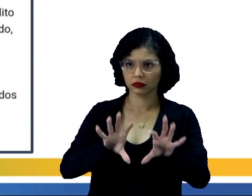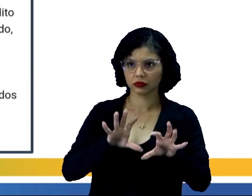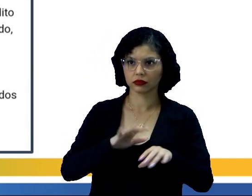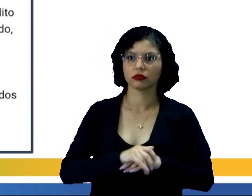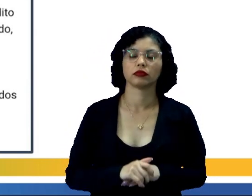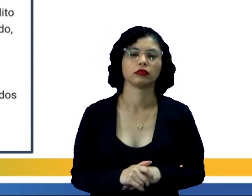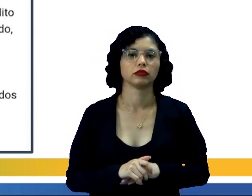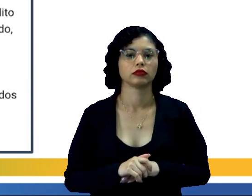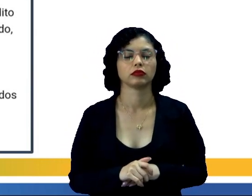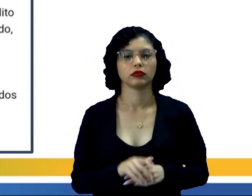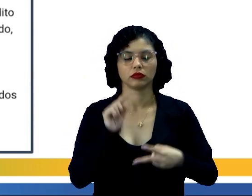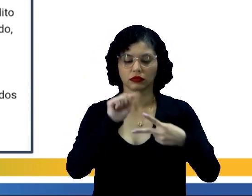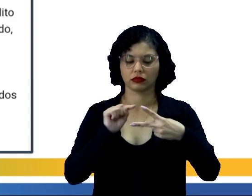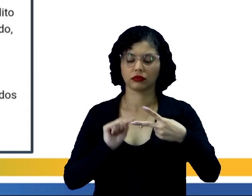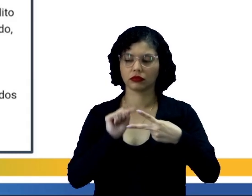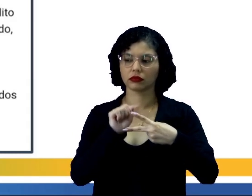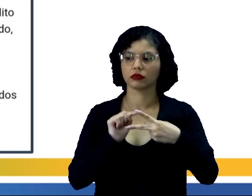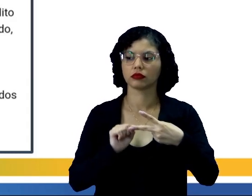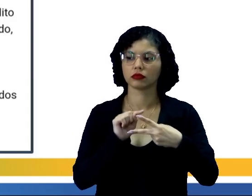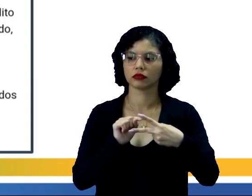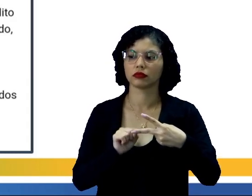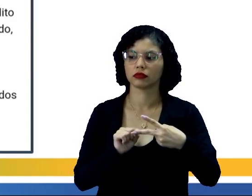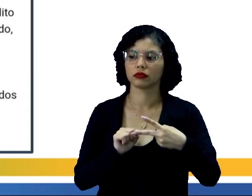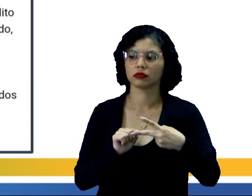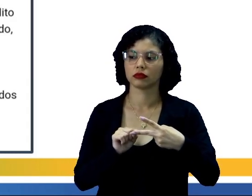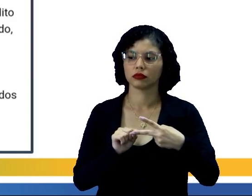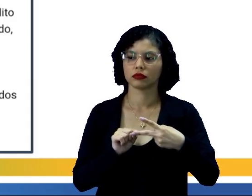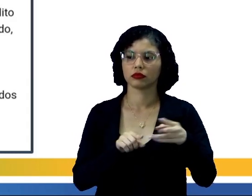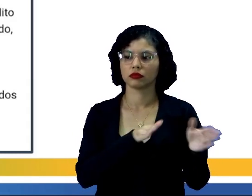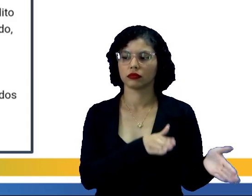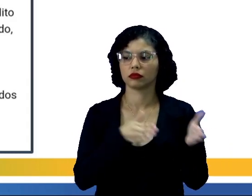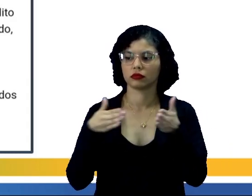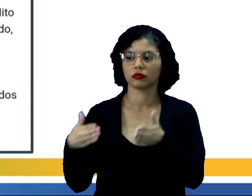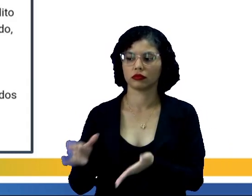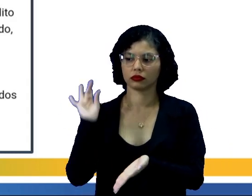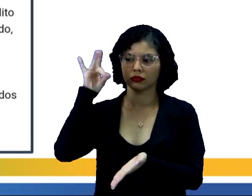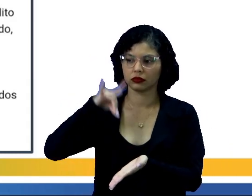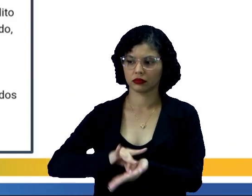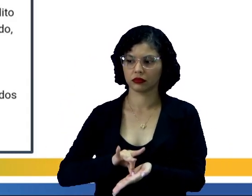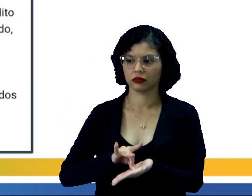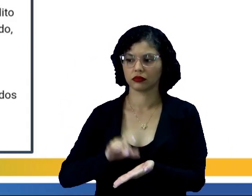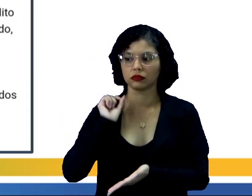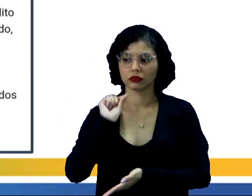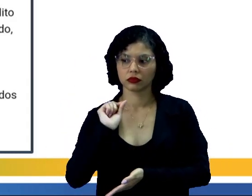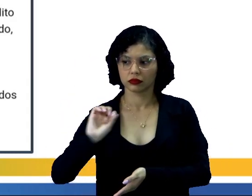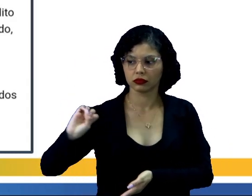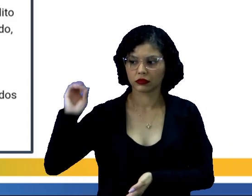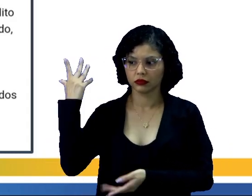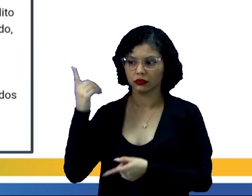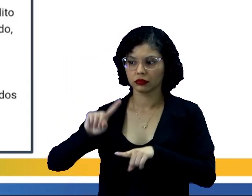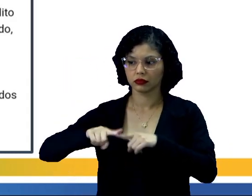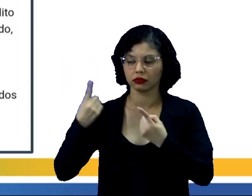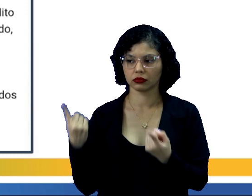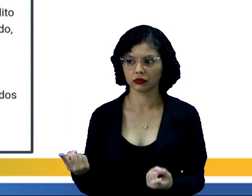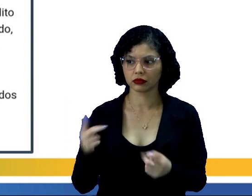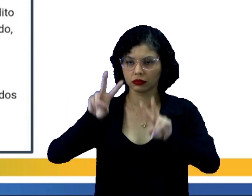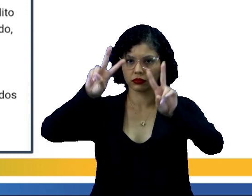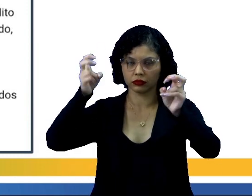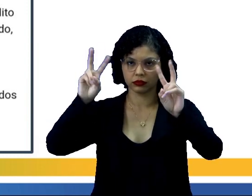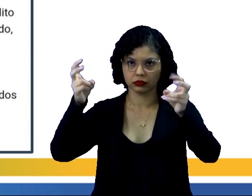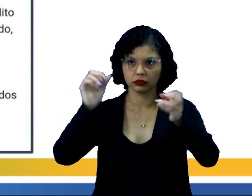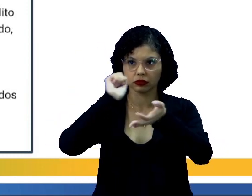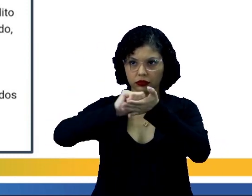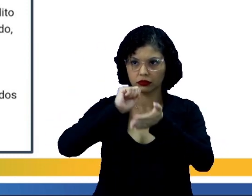maneira, tá bom? Os dois, né, eles passam a verdade sobre o que ocorreu, mas a forma como